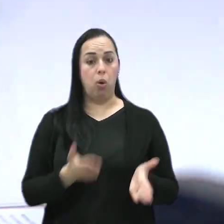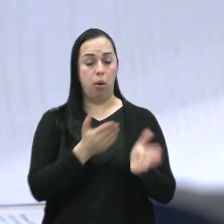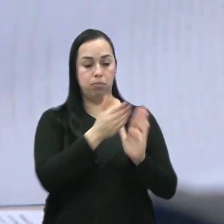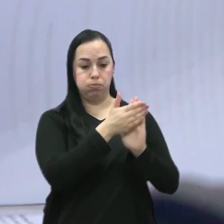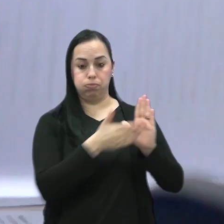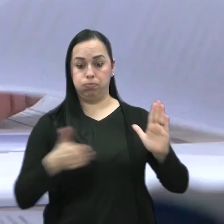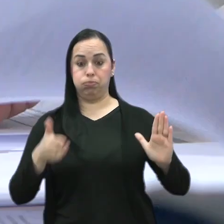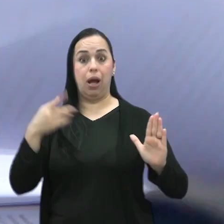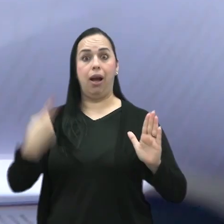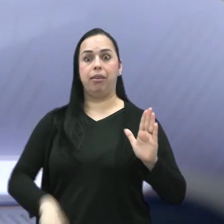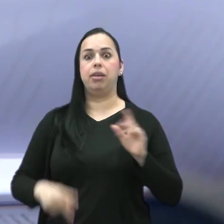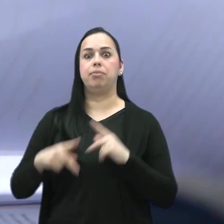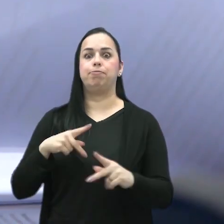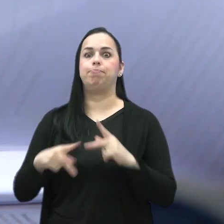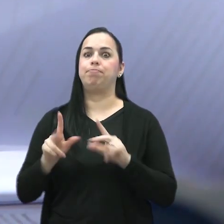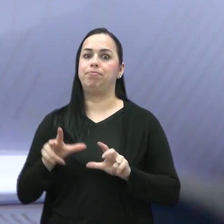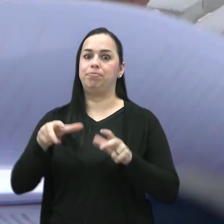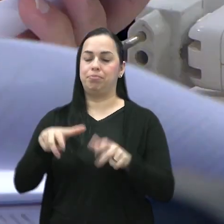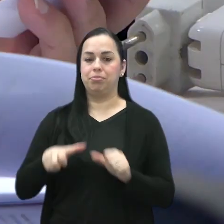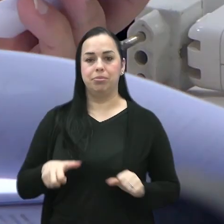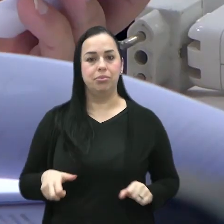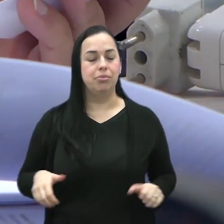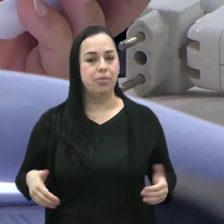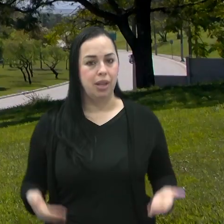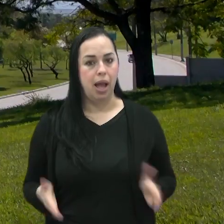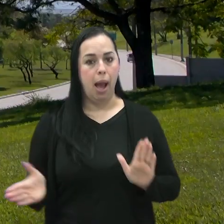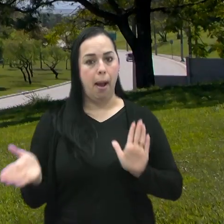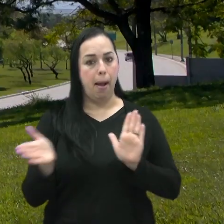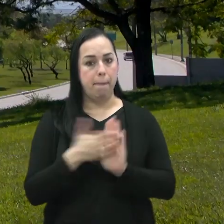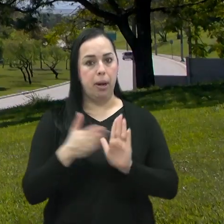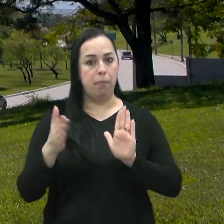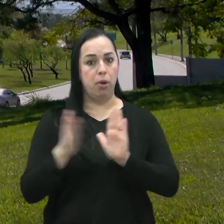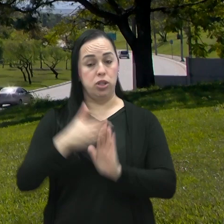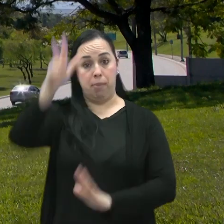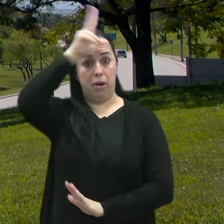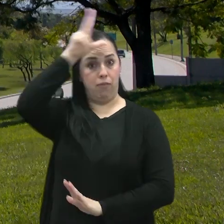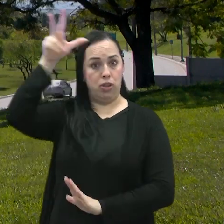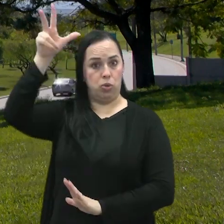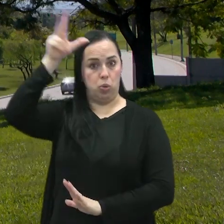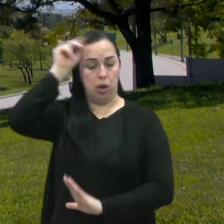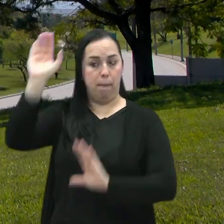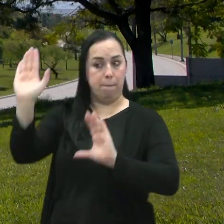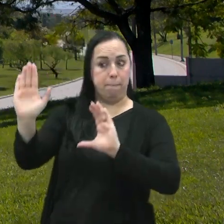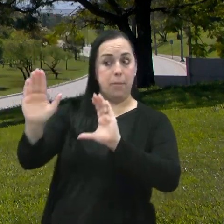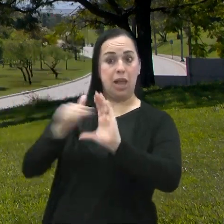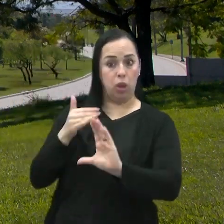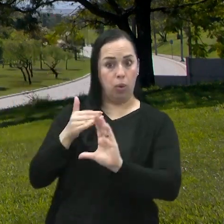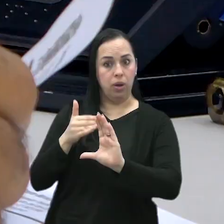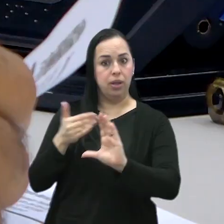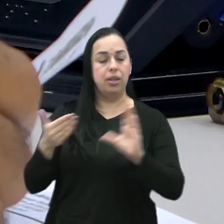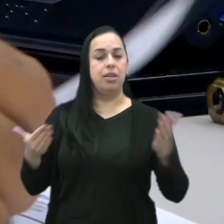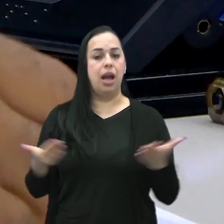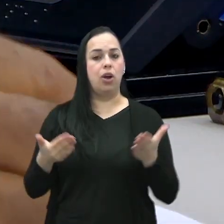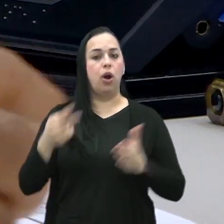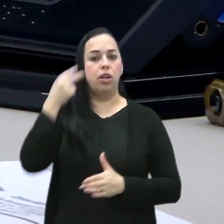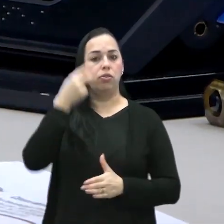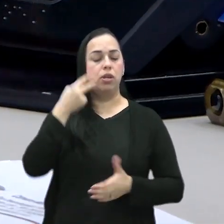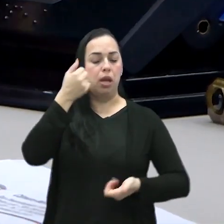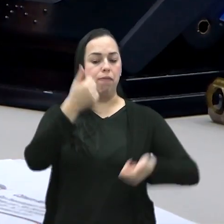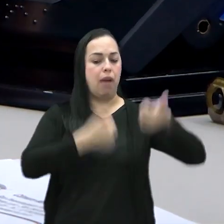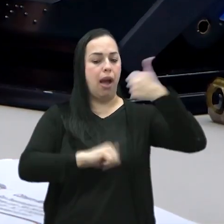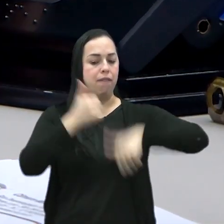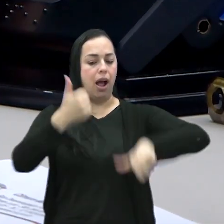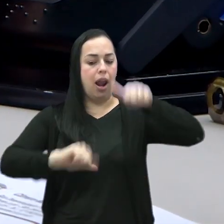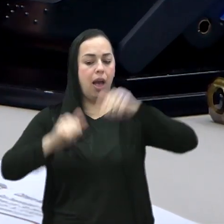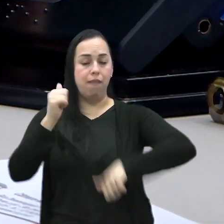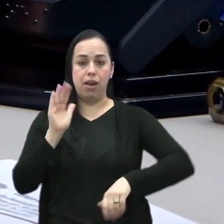está em tramitação na Câmara de São José dos Campos. A proposta foi encaminhada pelo Executivo e agora aguarda